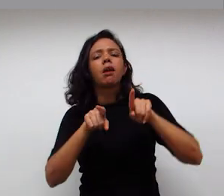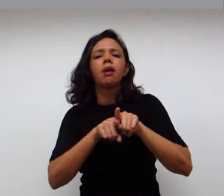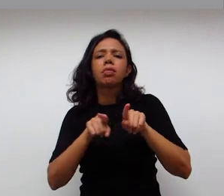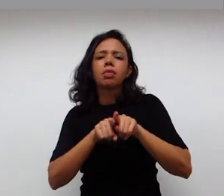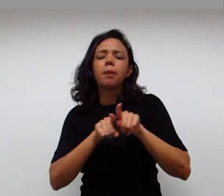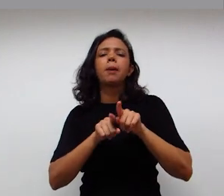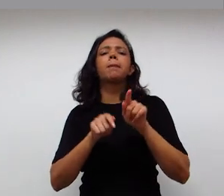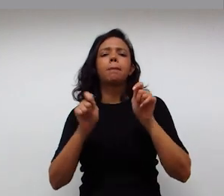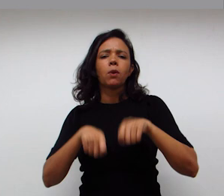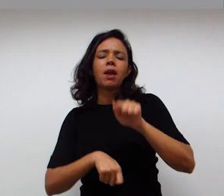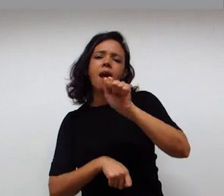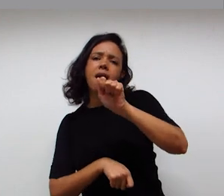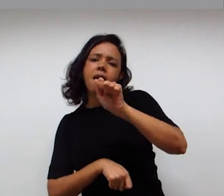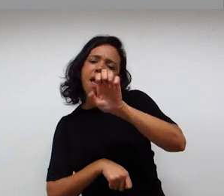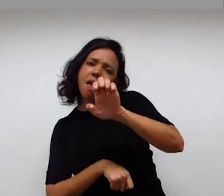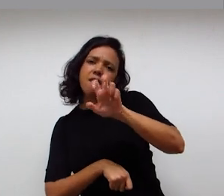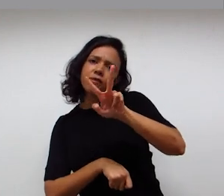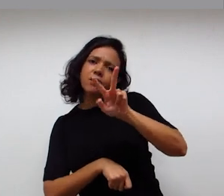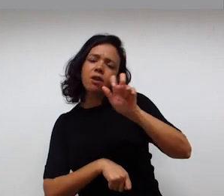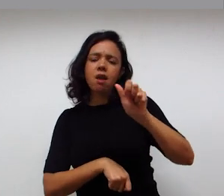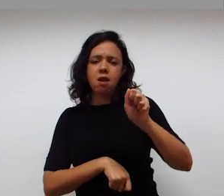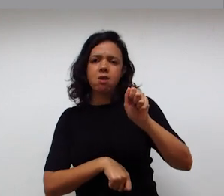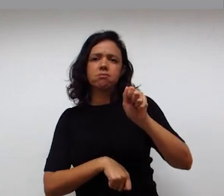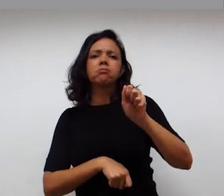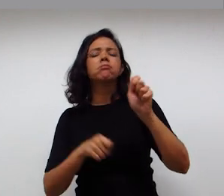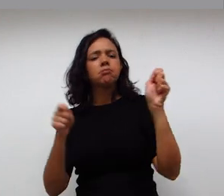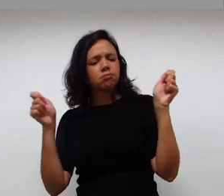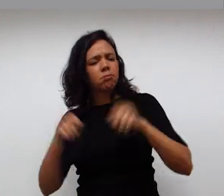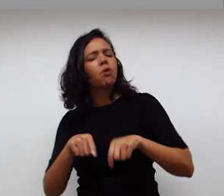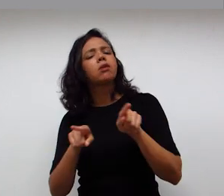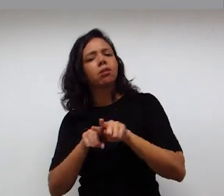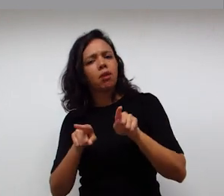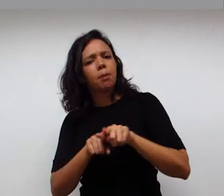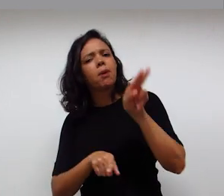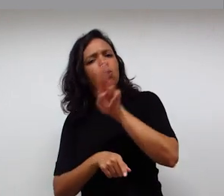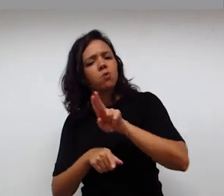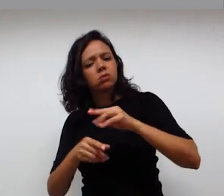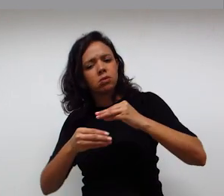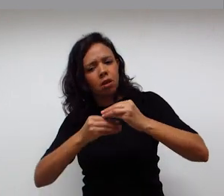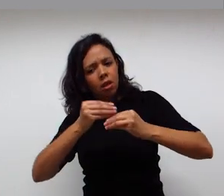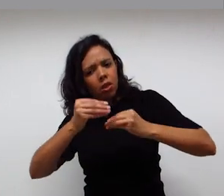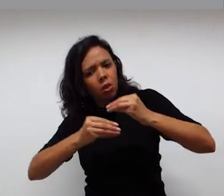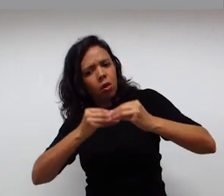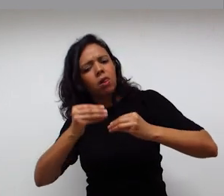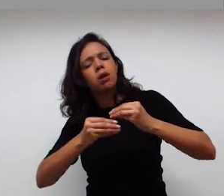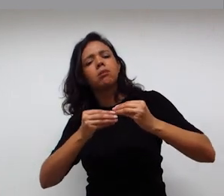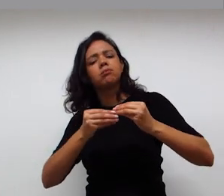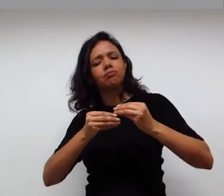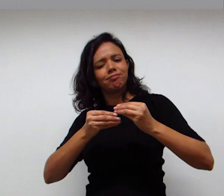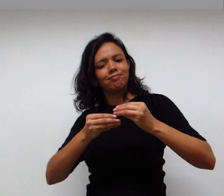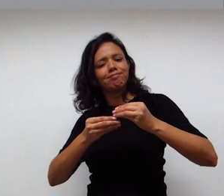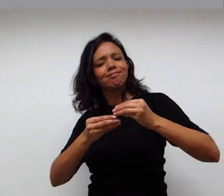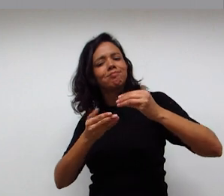casa, também podem engrossar esse talher enrolando o EVA